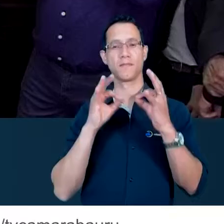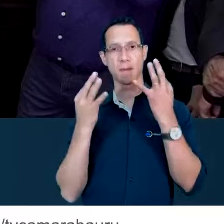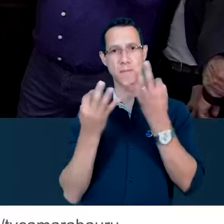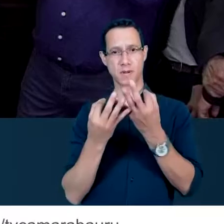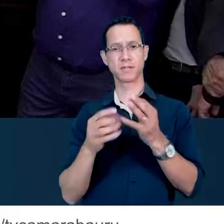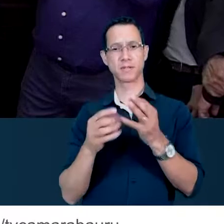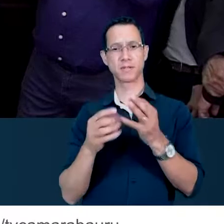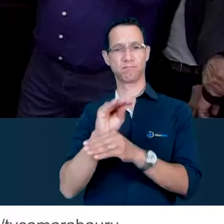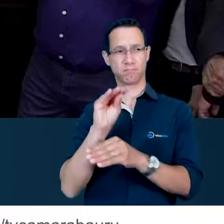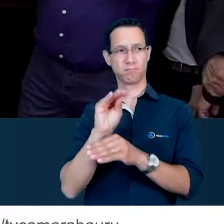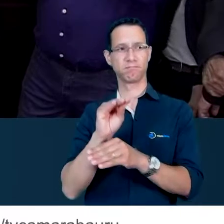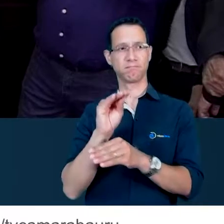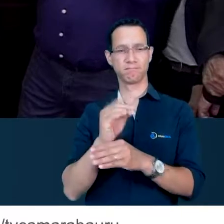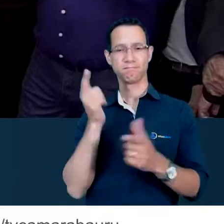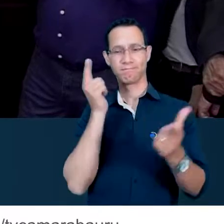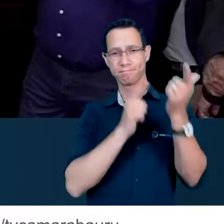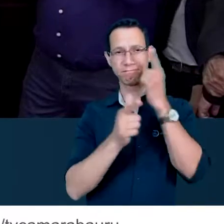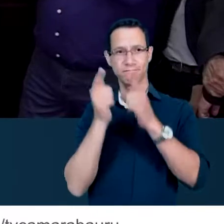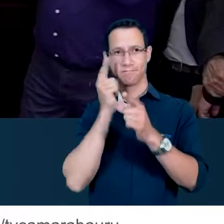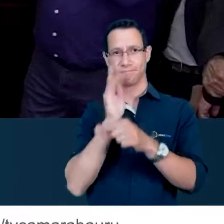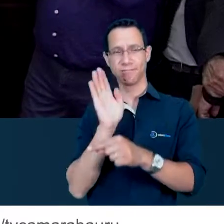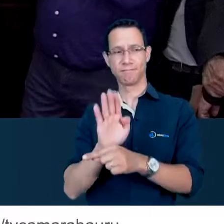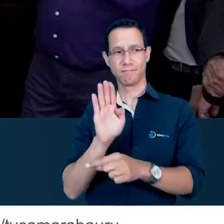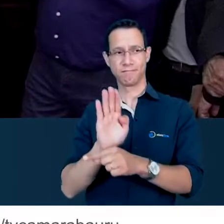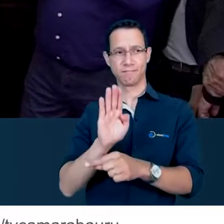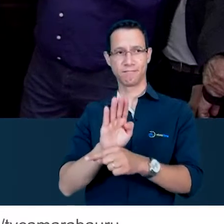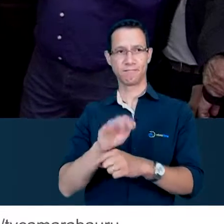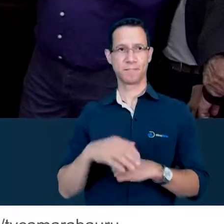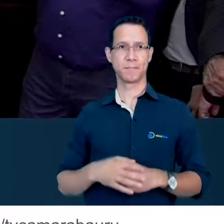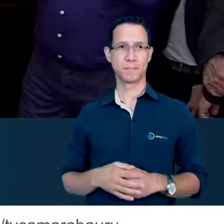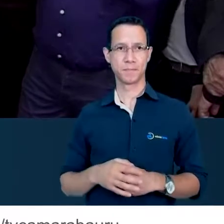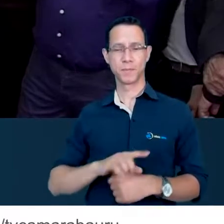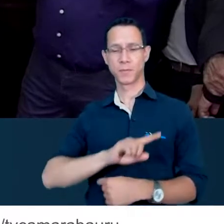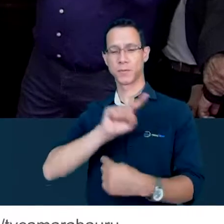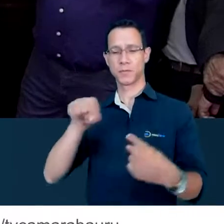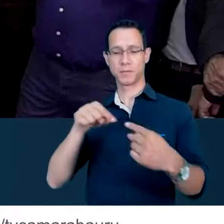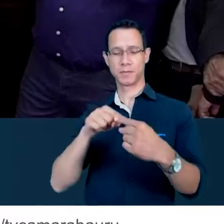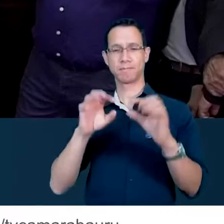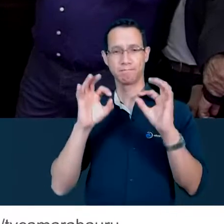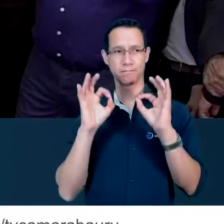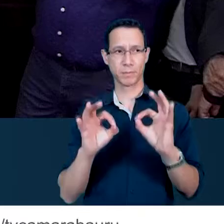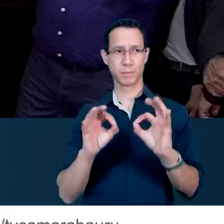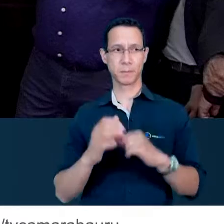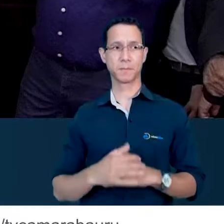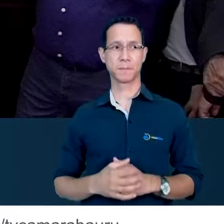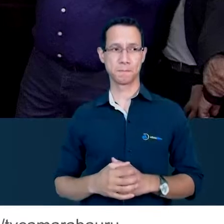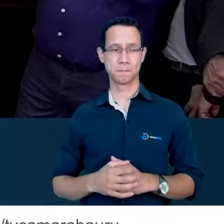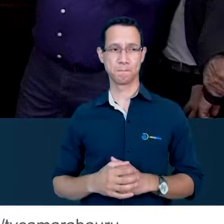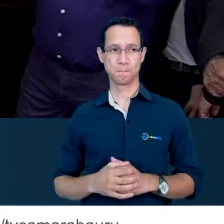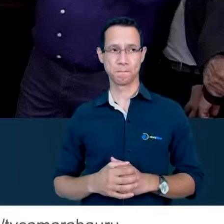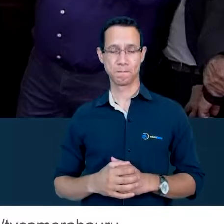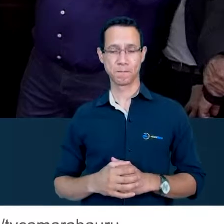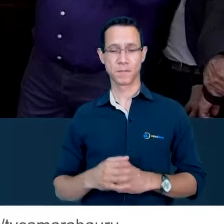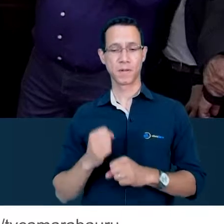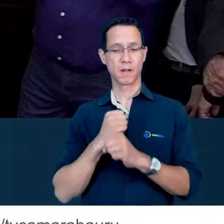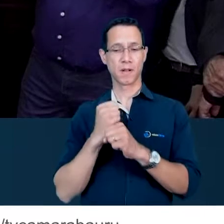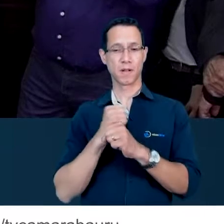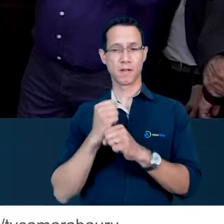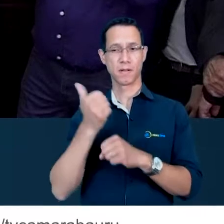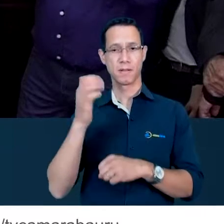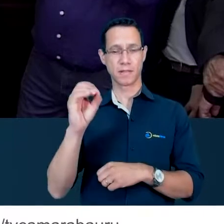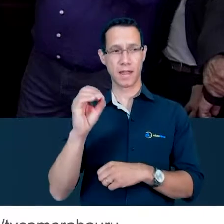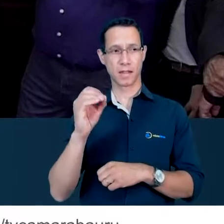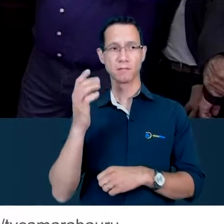essas conquistas. O objetivo foi atingido e por mais de uma década a empresa vem ganhando a fidelidade